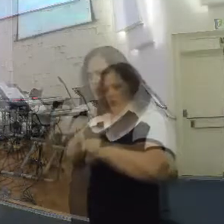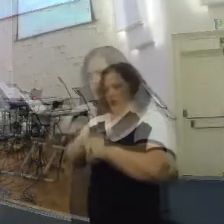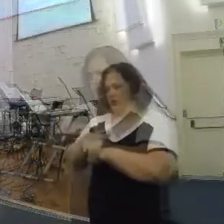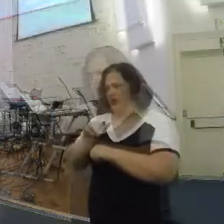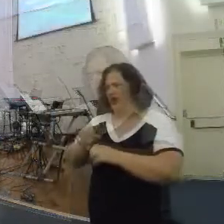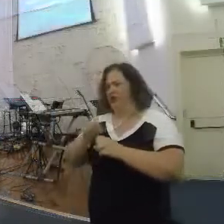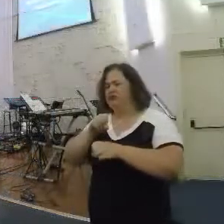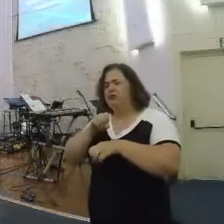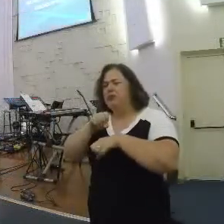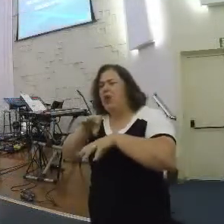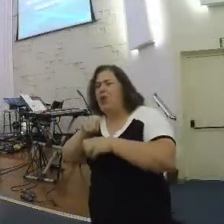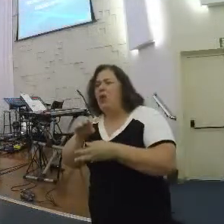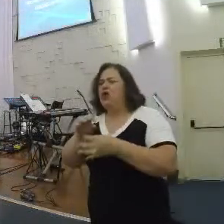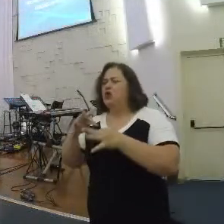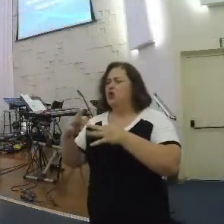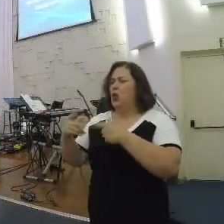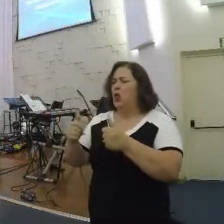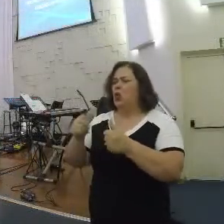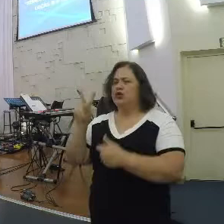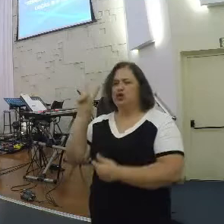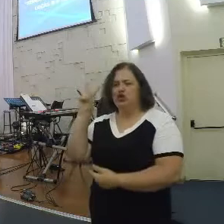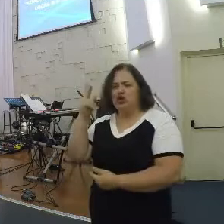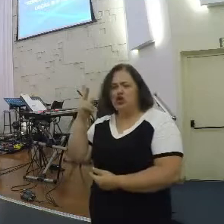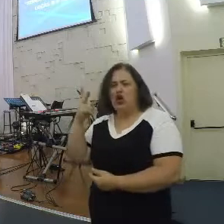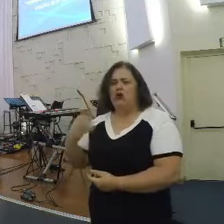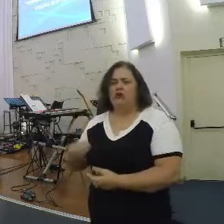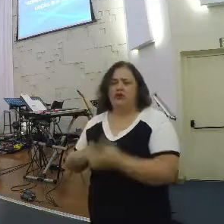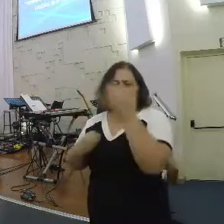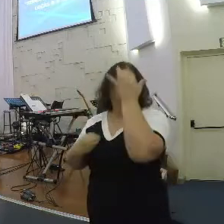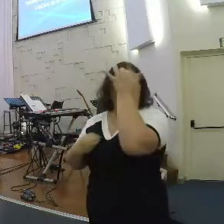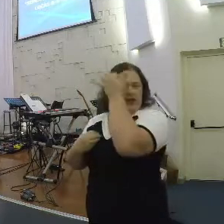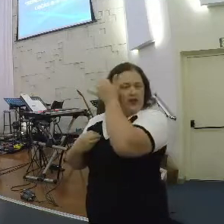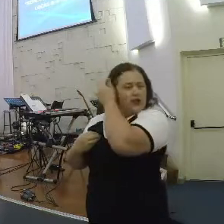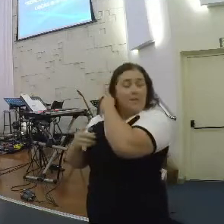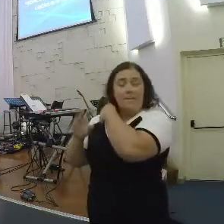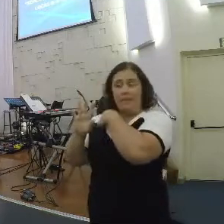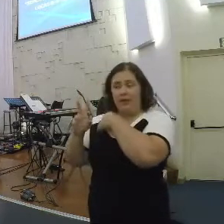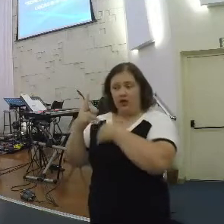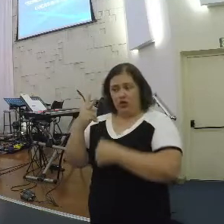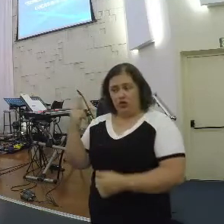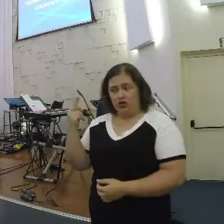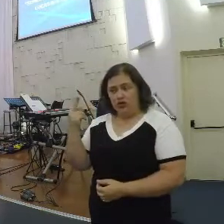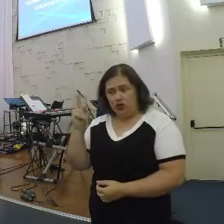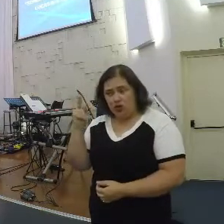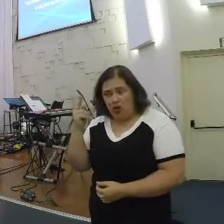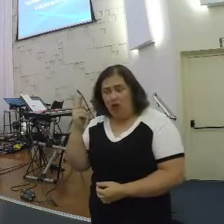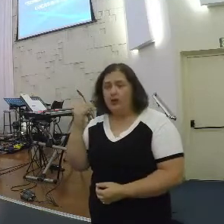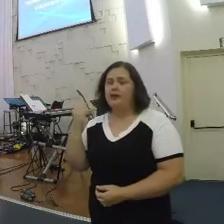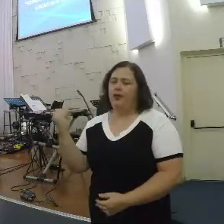de vida. Não são histórias sem valor, não são